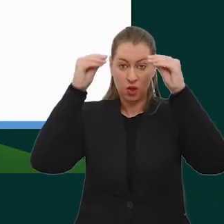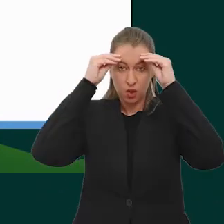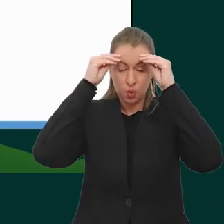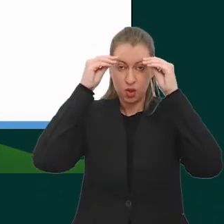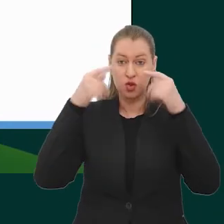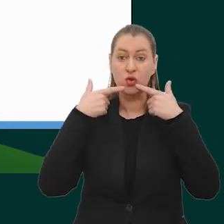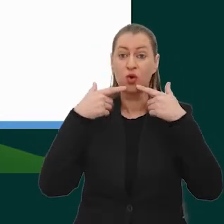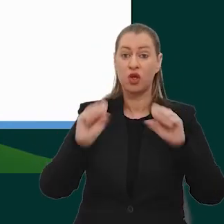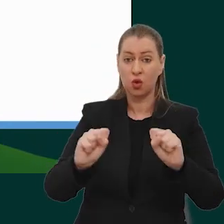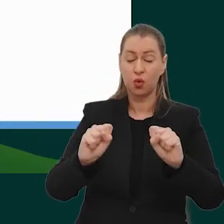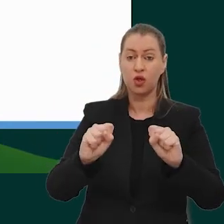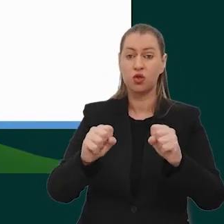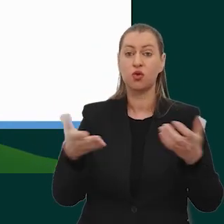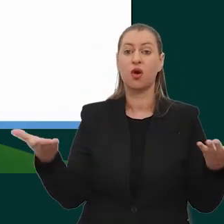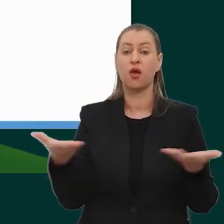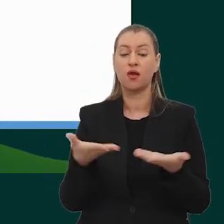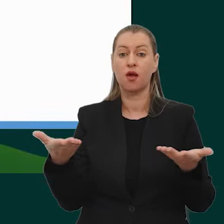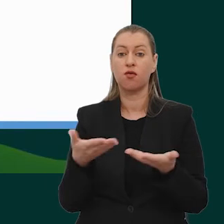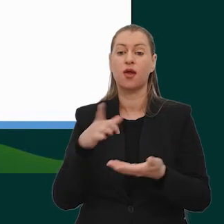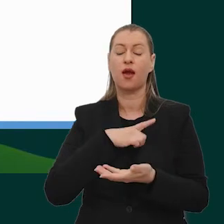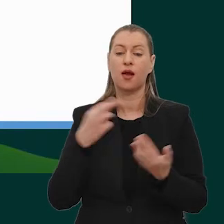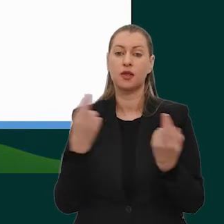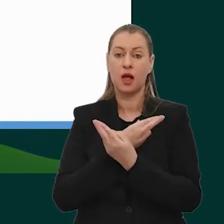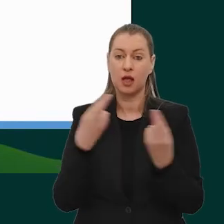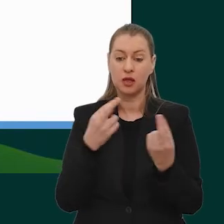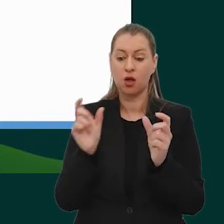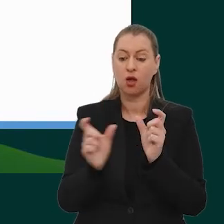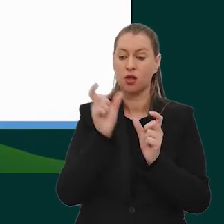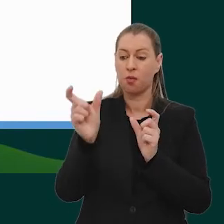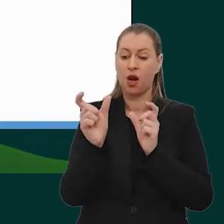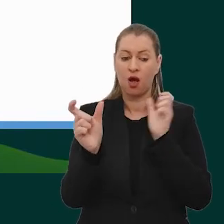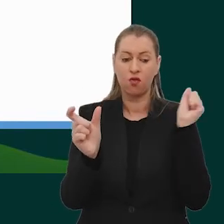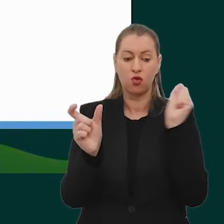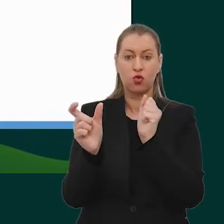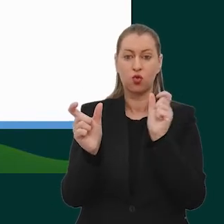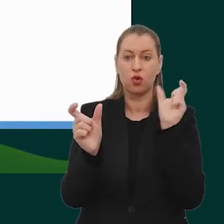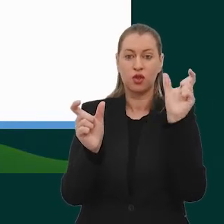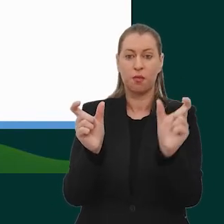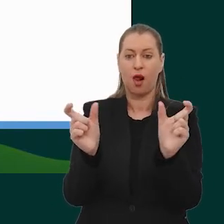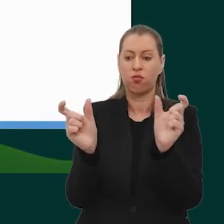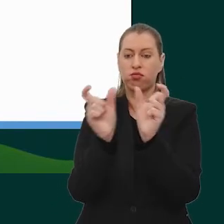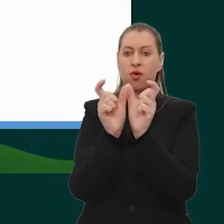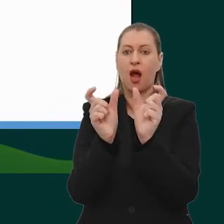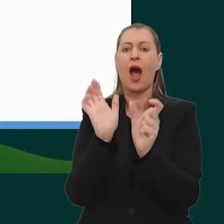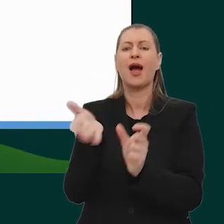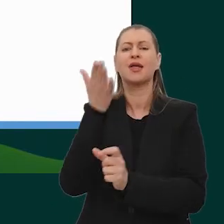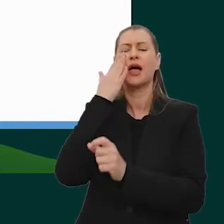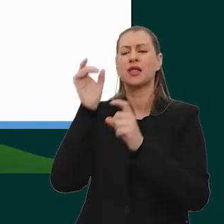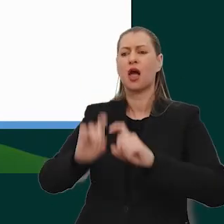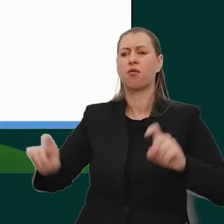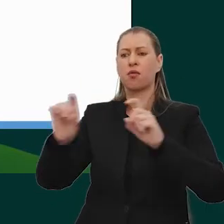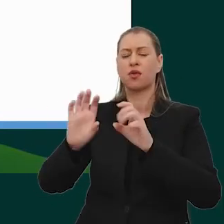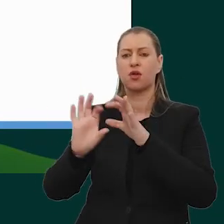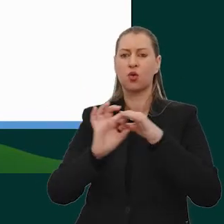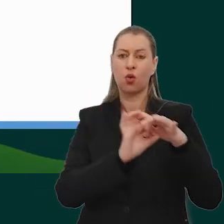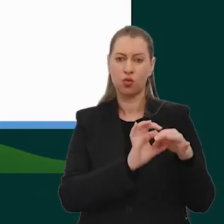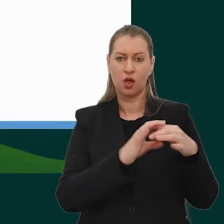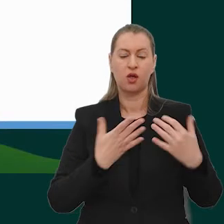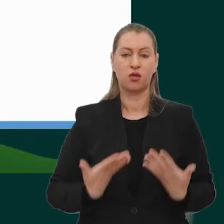E essas relações, quando essa palavra vier com essa outra palavra, o computador já sabe. Então é nesse contexto. E é